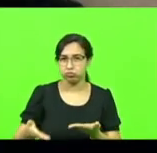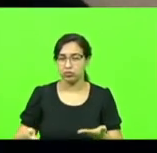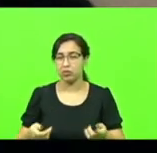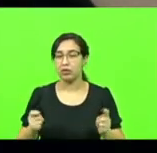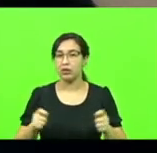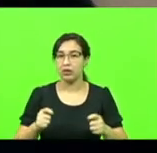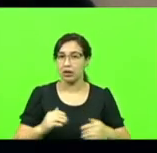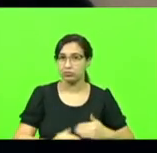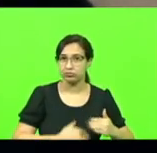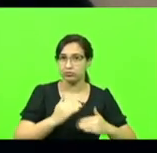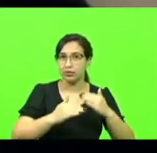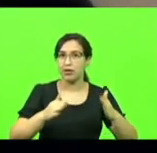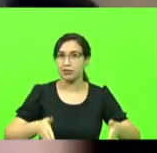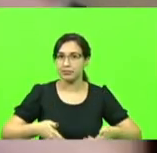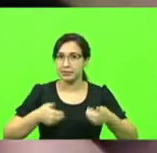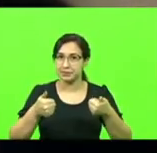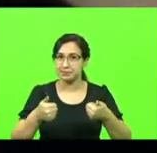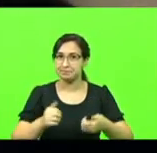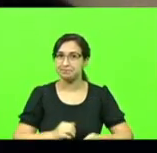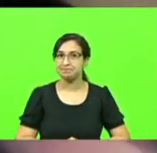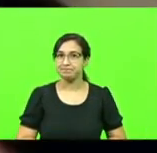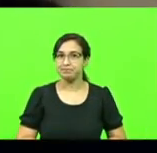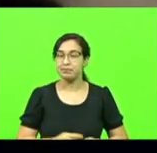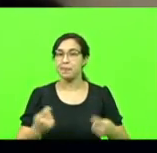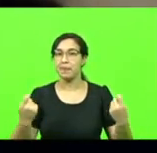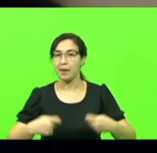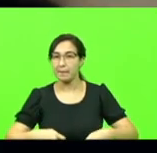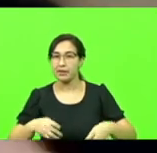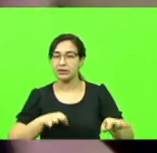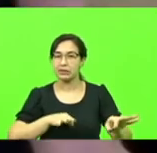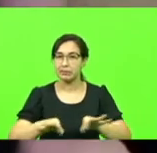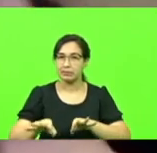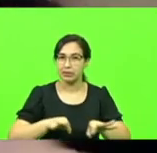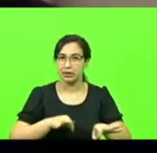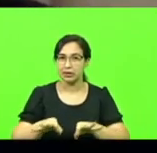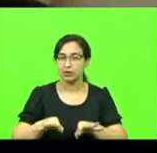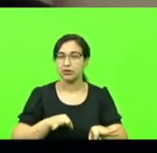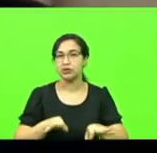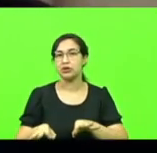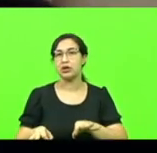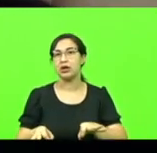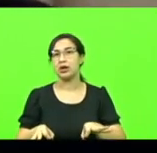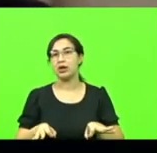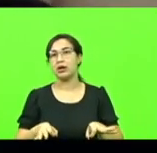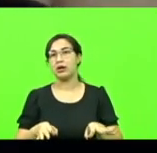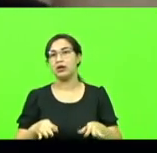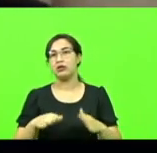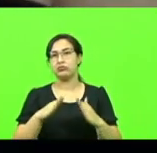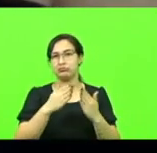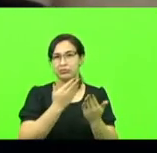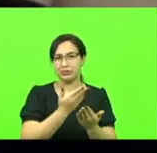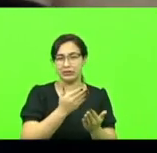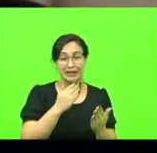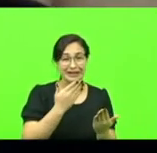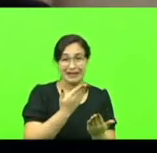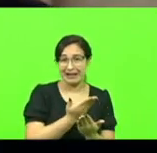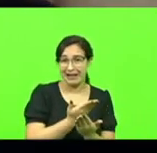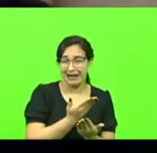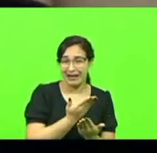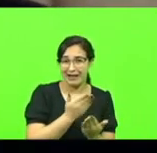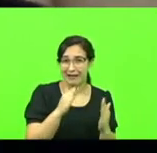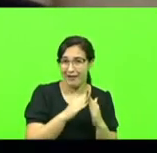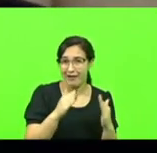melhor. Temos que planejar o atendimento, temos que fazer estudo de caso, temos que fazer avaliação